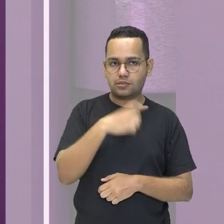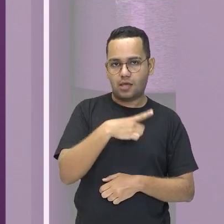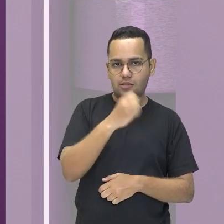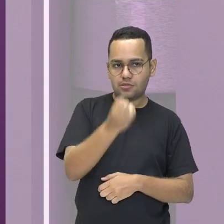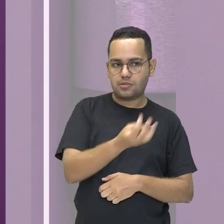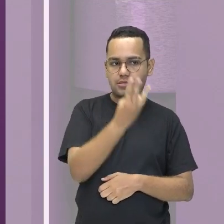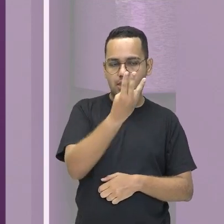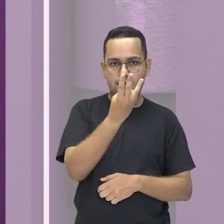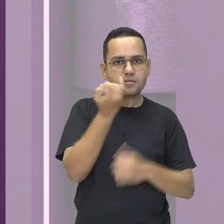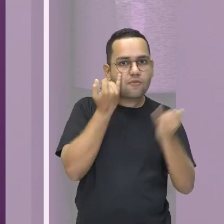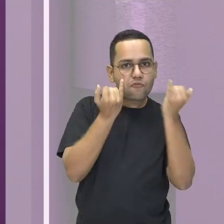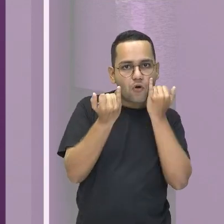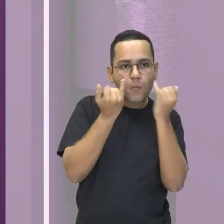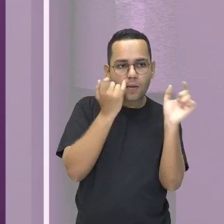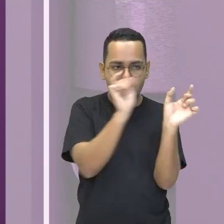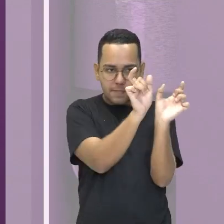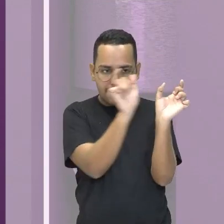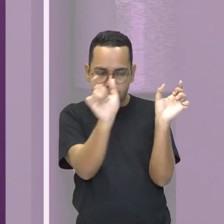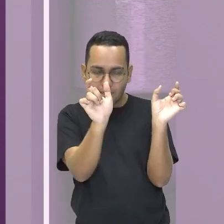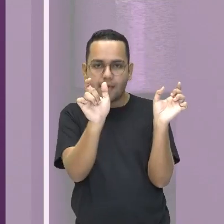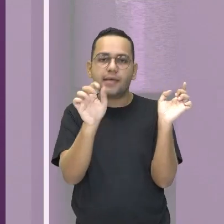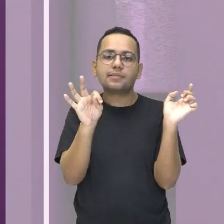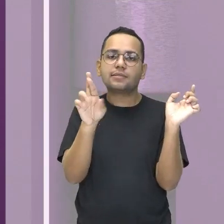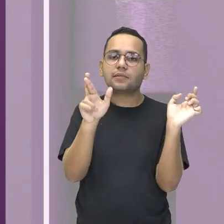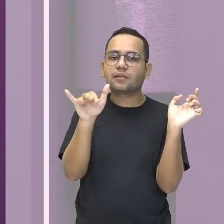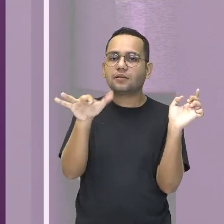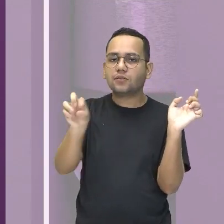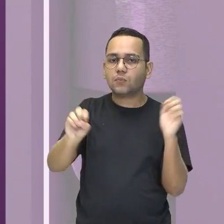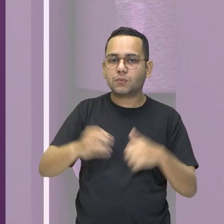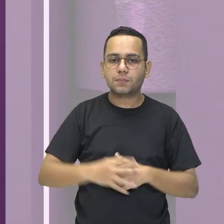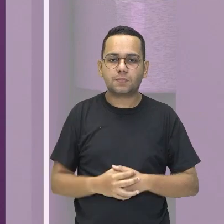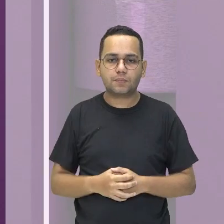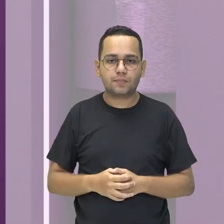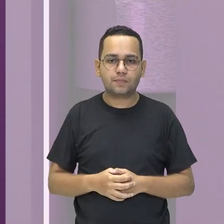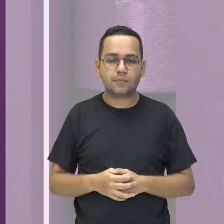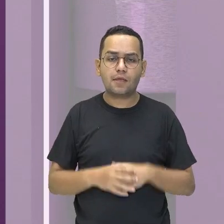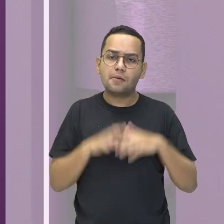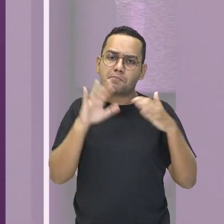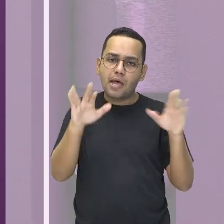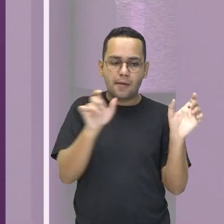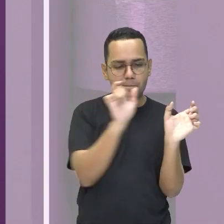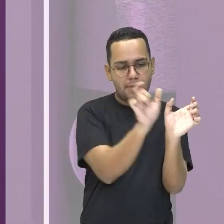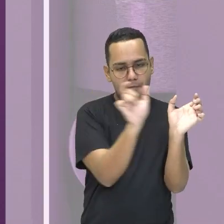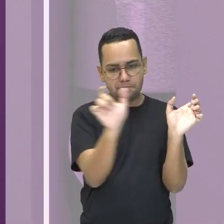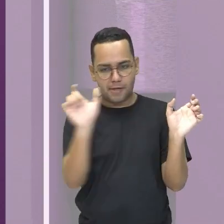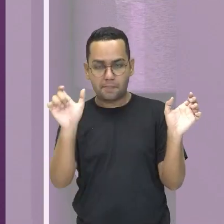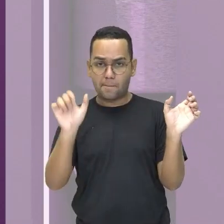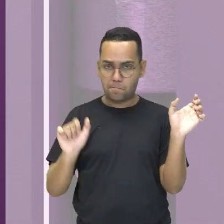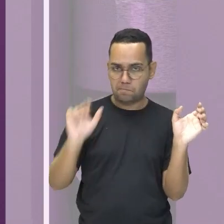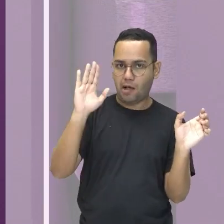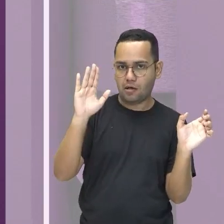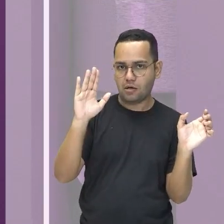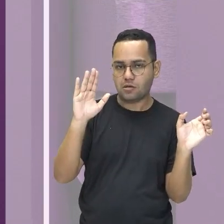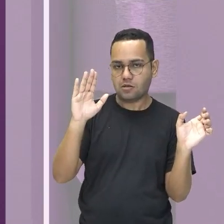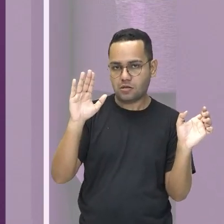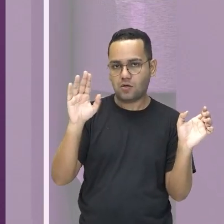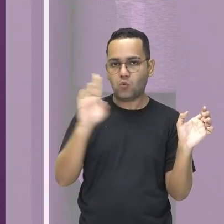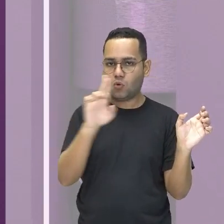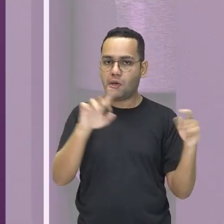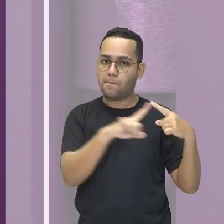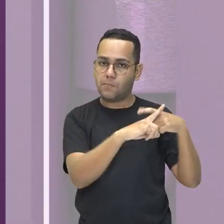é um trinômio. Tudo certo? A partir de quatro termos, vamos só chamá-los de